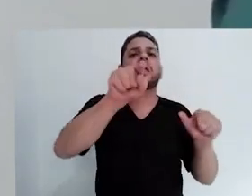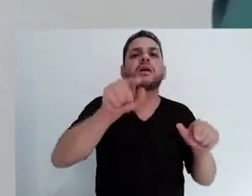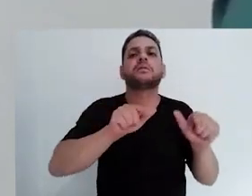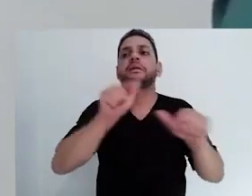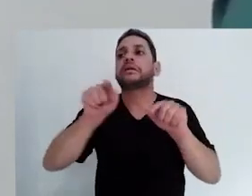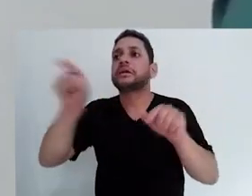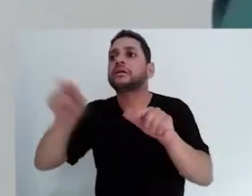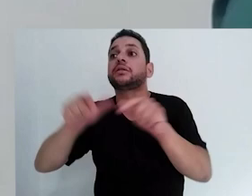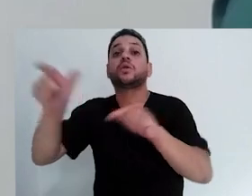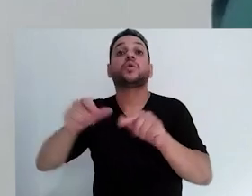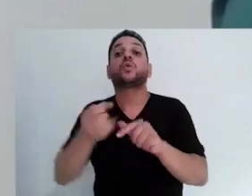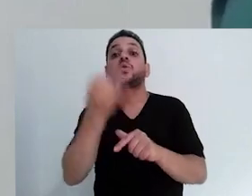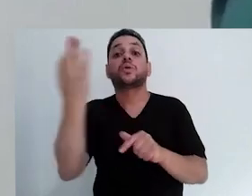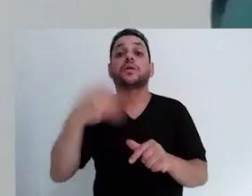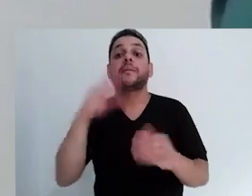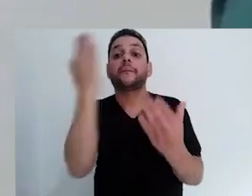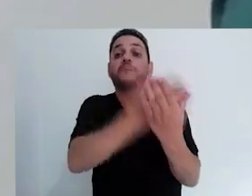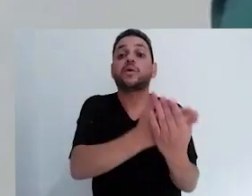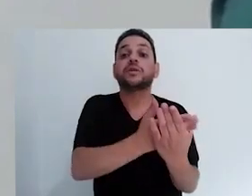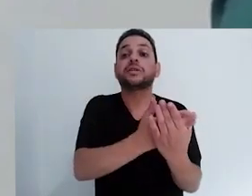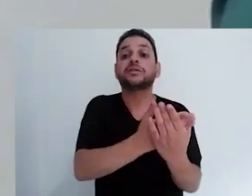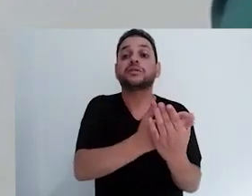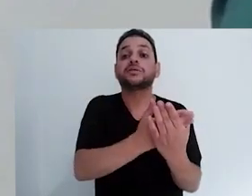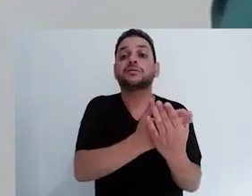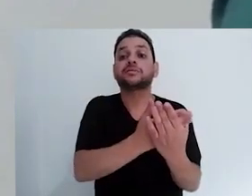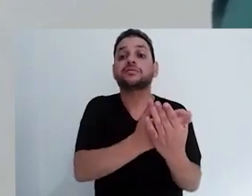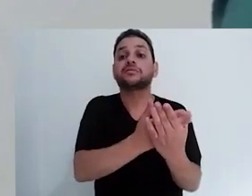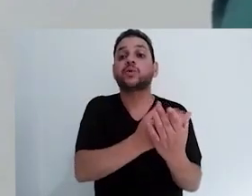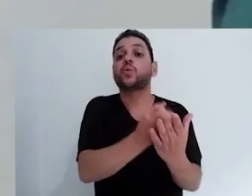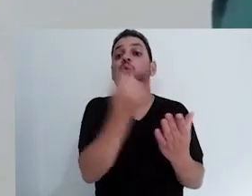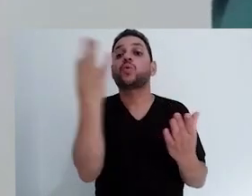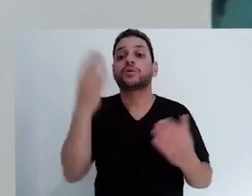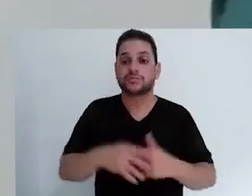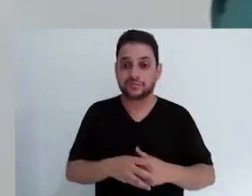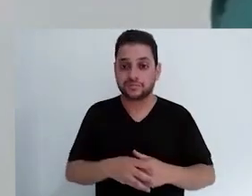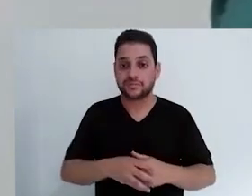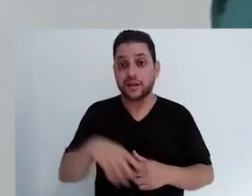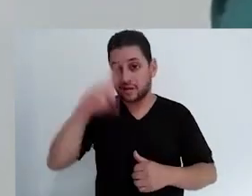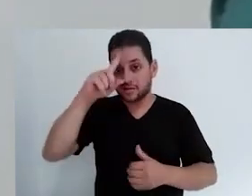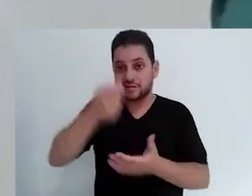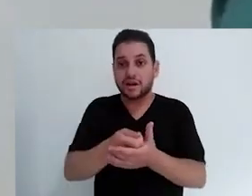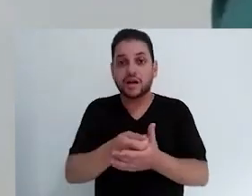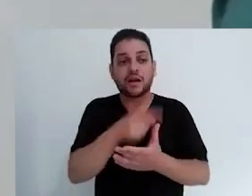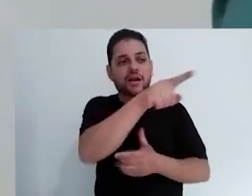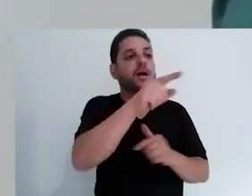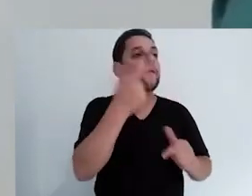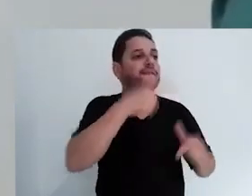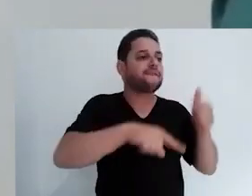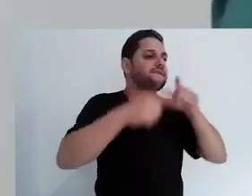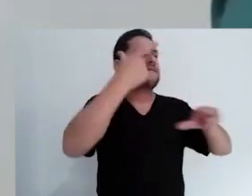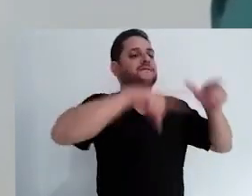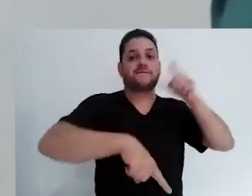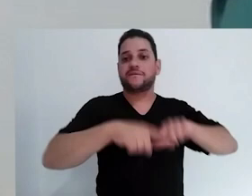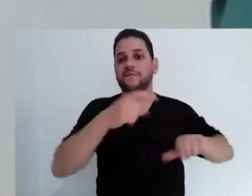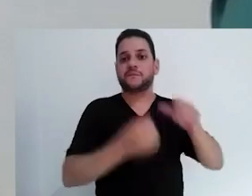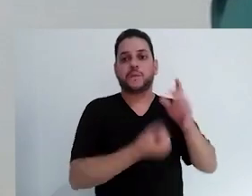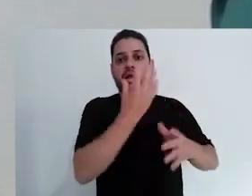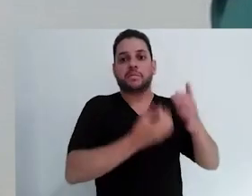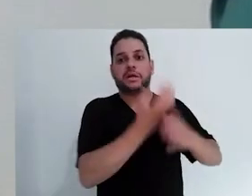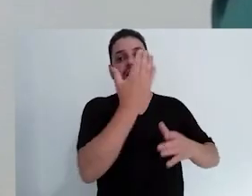processos distribuídos no último triênio, número de processos sentenciados, produtividade, a taxa